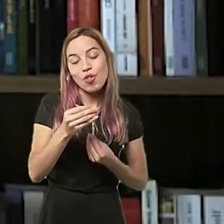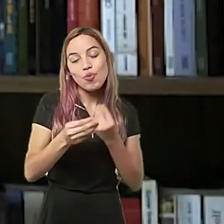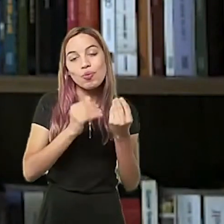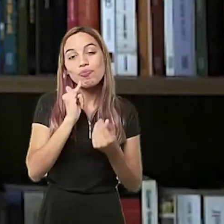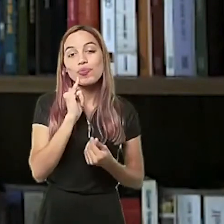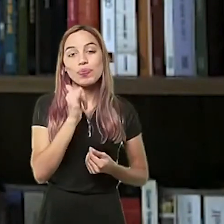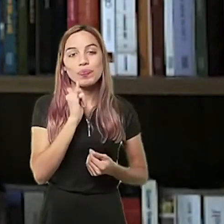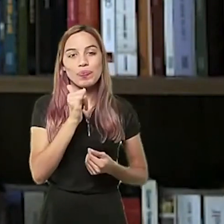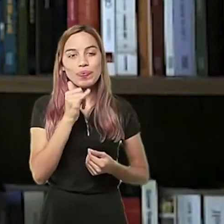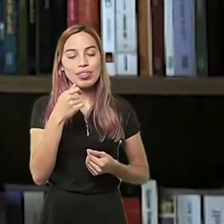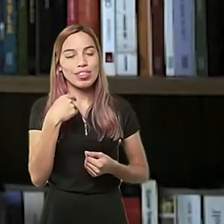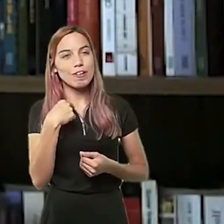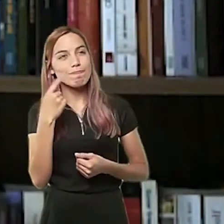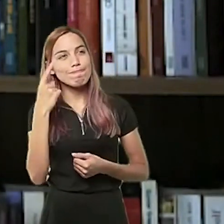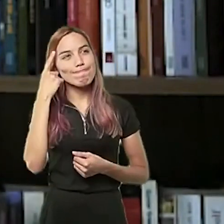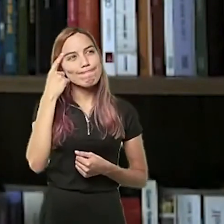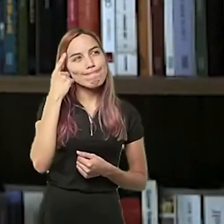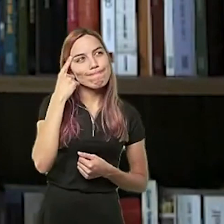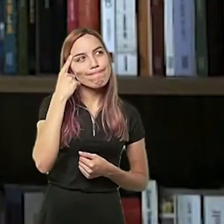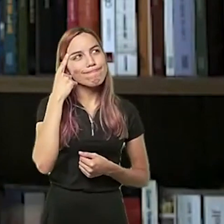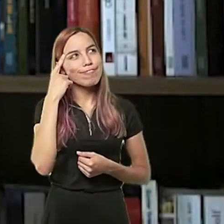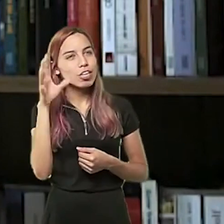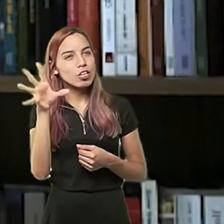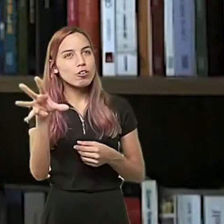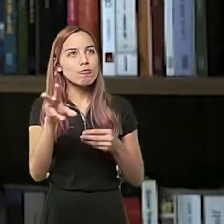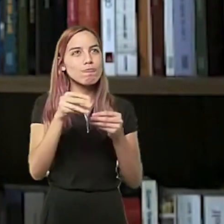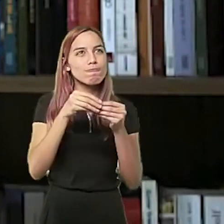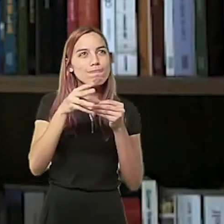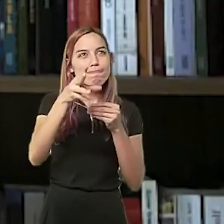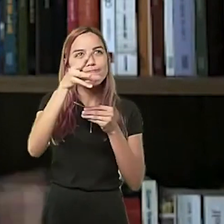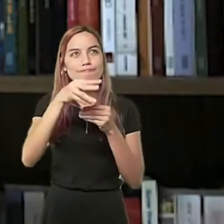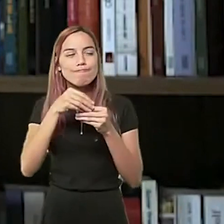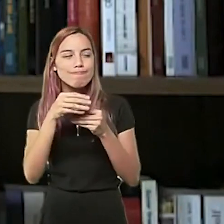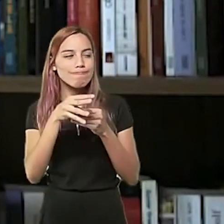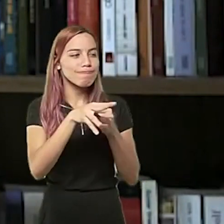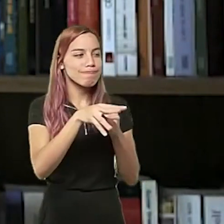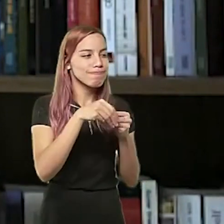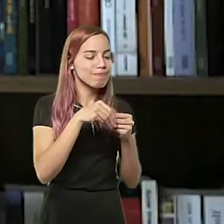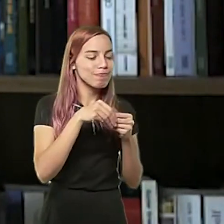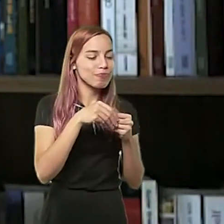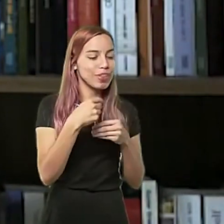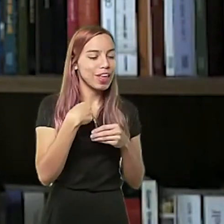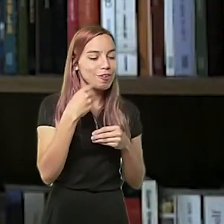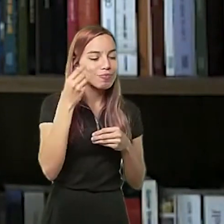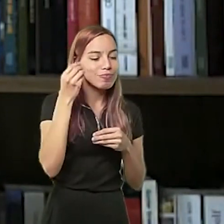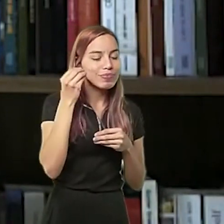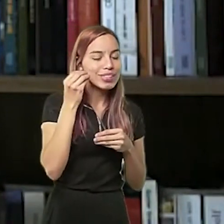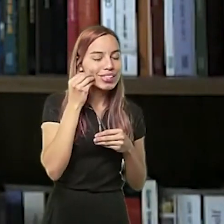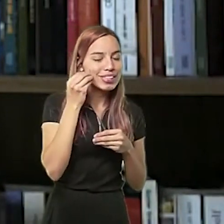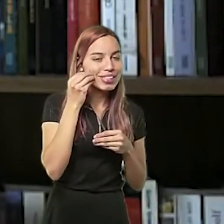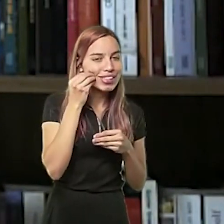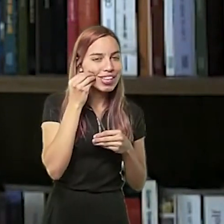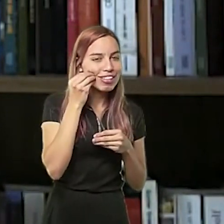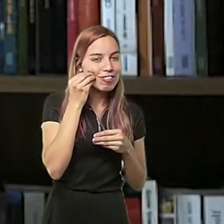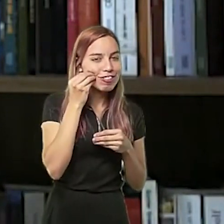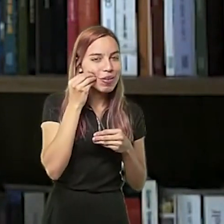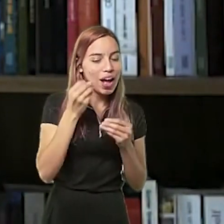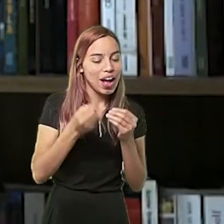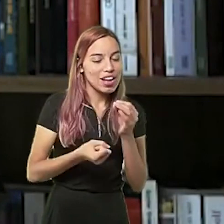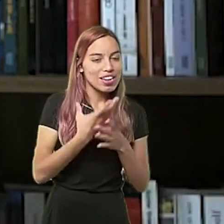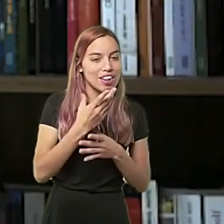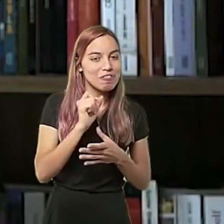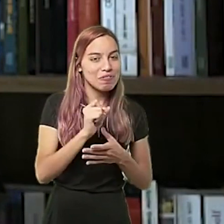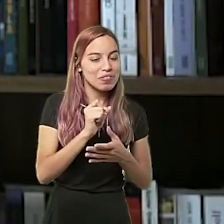internalizando tudo isso, e no conto eu tento recriar, né? Uma das muitas vozes, é uma criação,